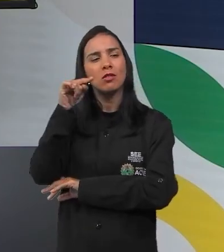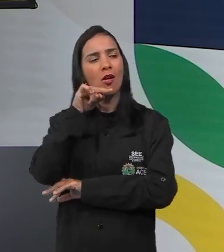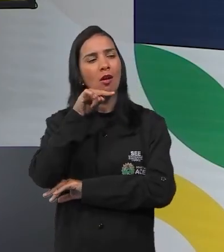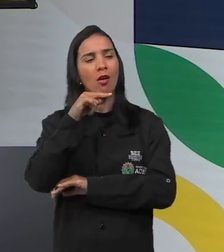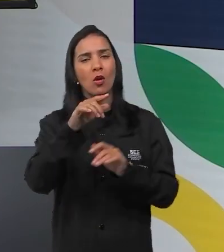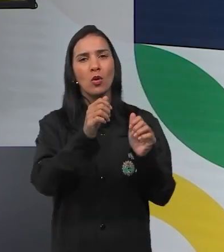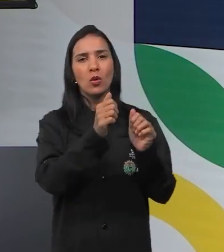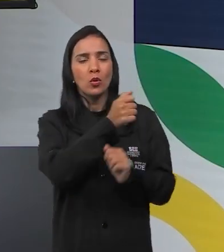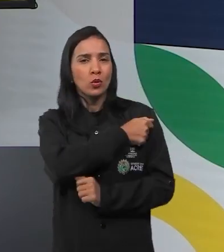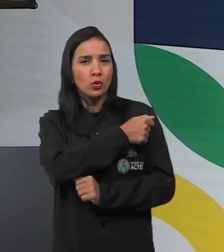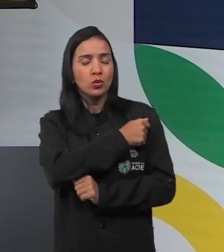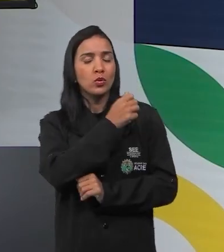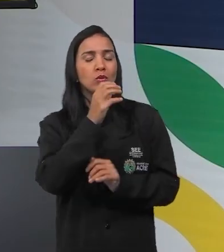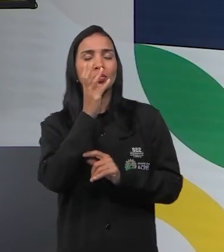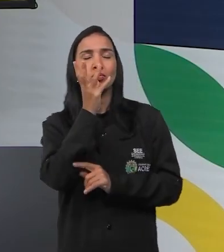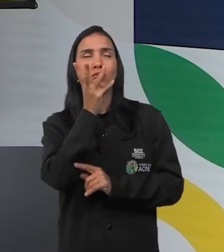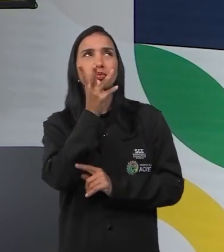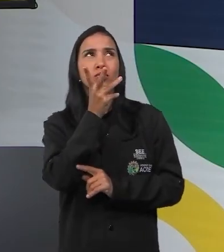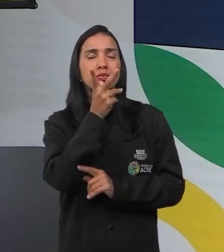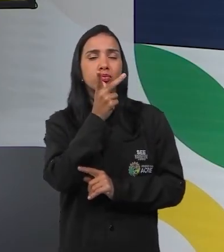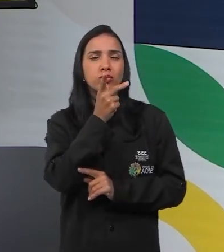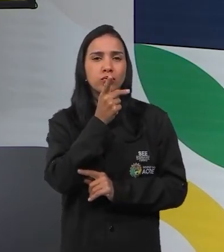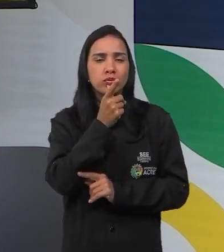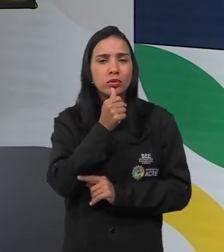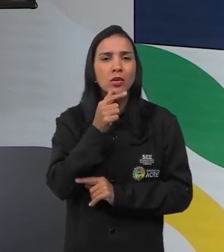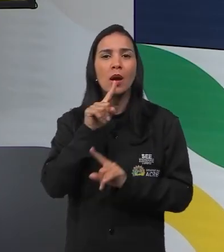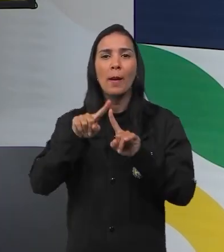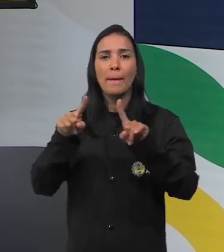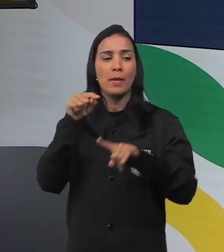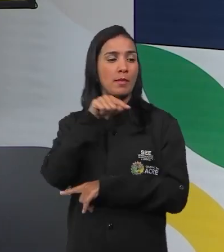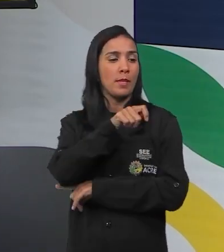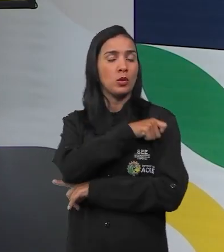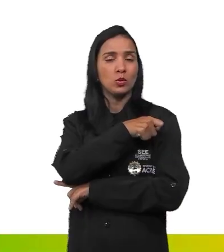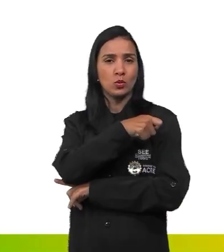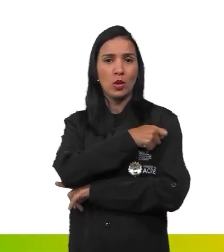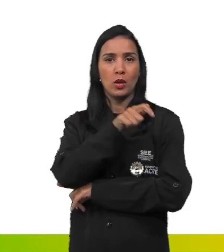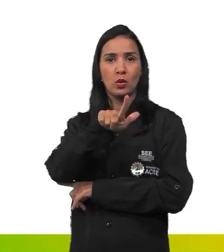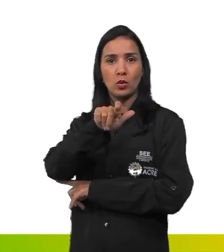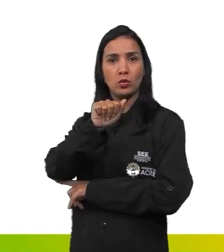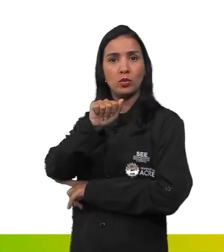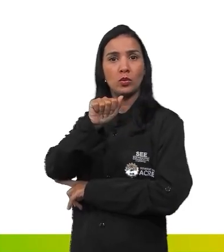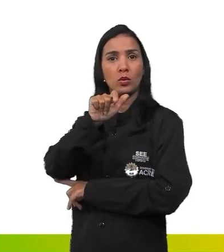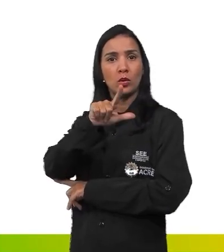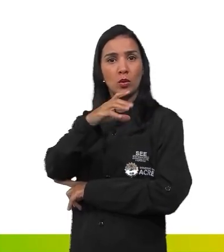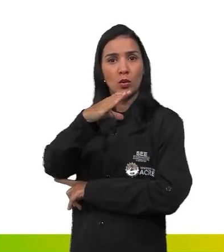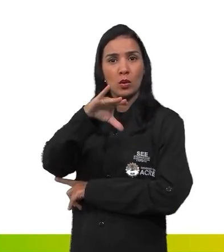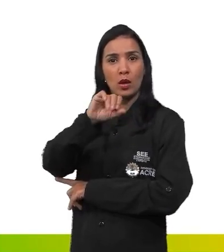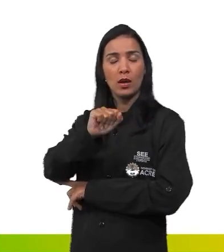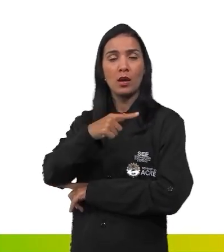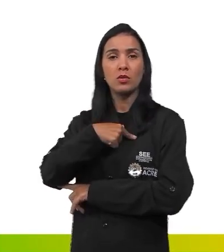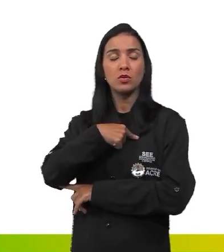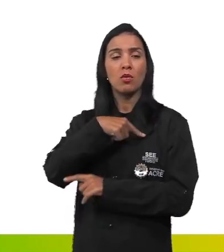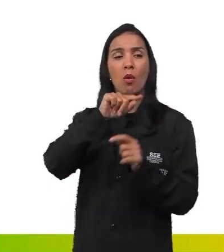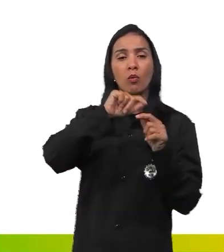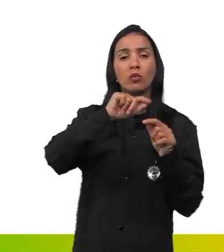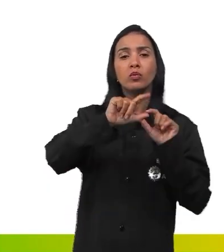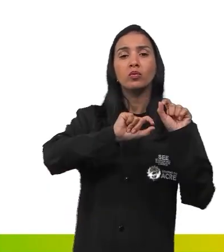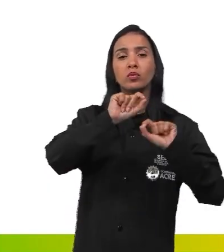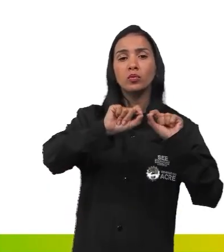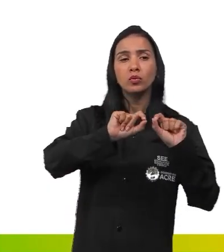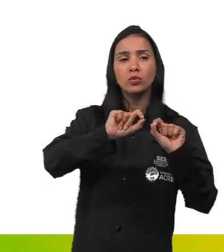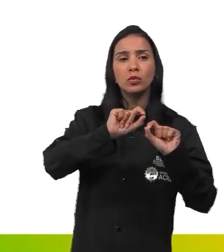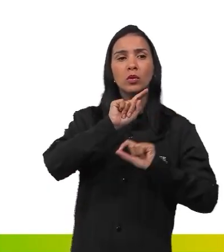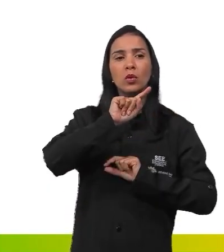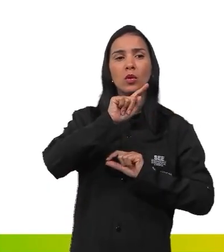fez imediatamente. E ele usou a seguinte estratégia. Pegou o número 1 mais 2